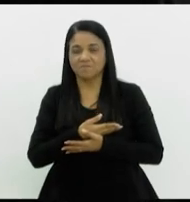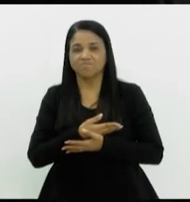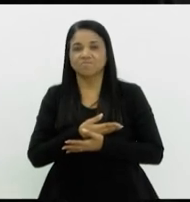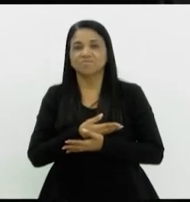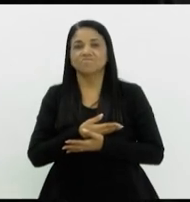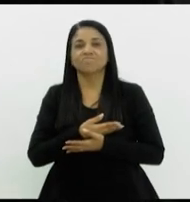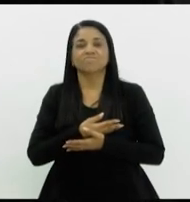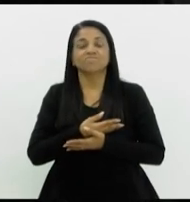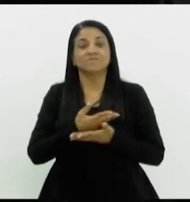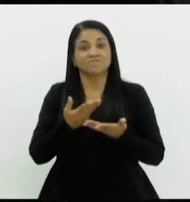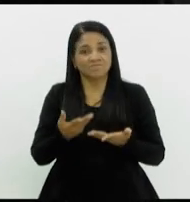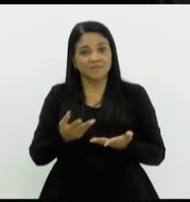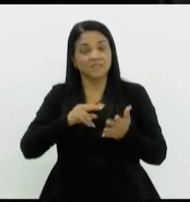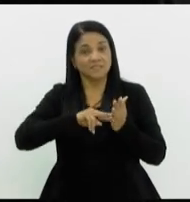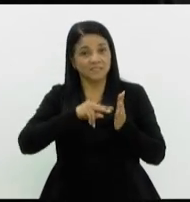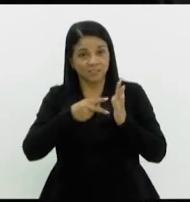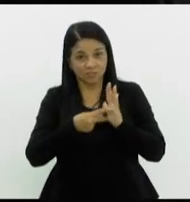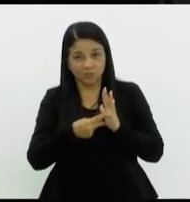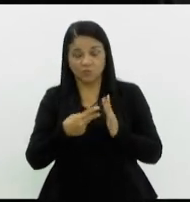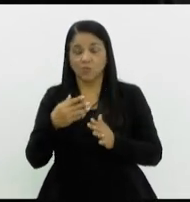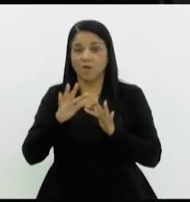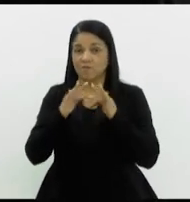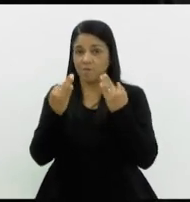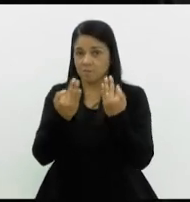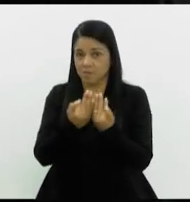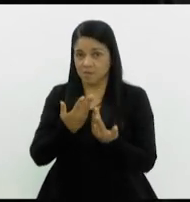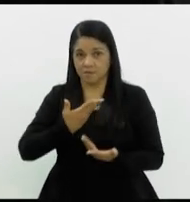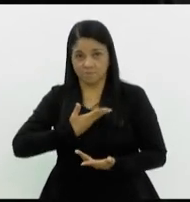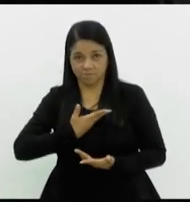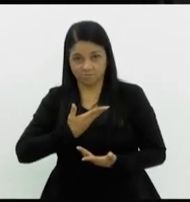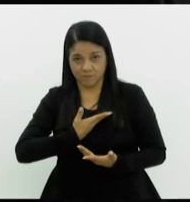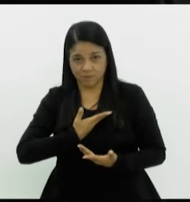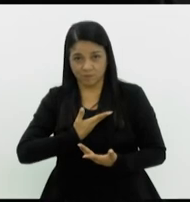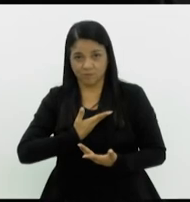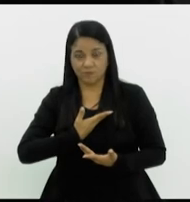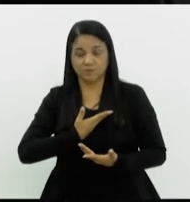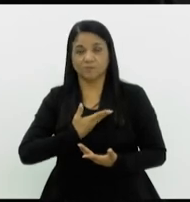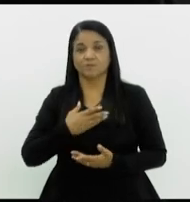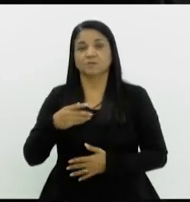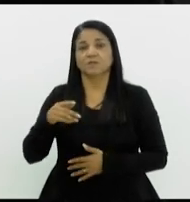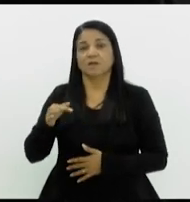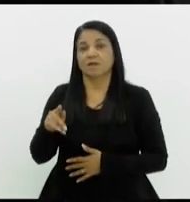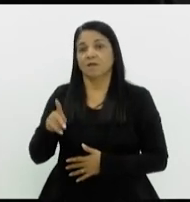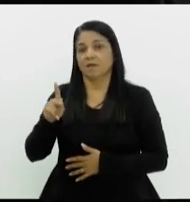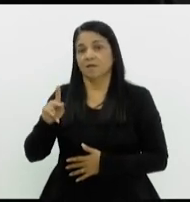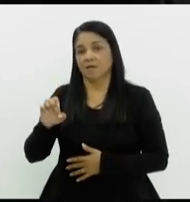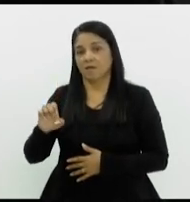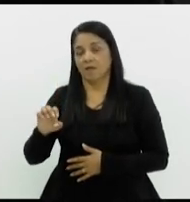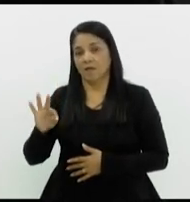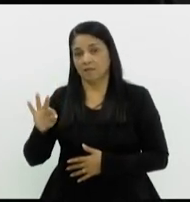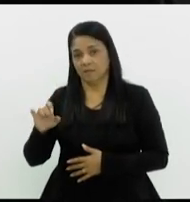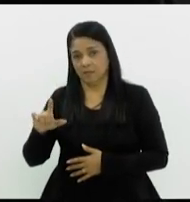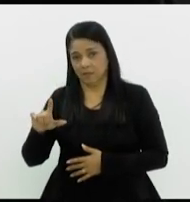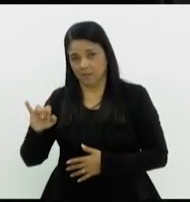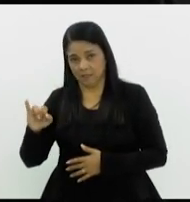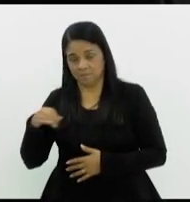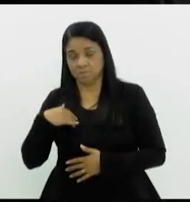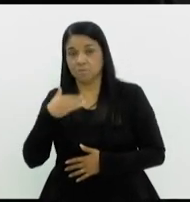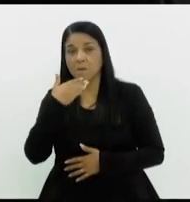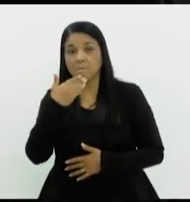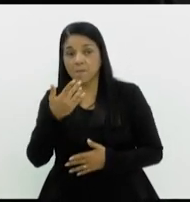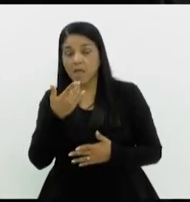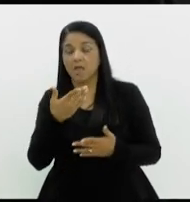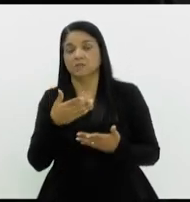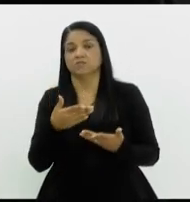sentido, a família e amigos da Kathleen Romeu e do seu bebê fazem algumas reivindicações, que, na próxima audiência,